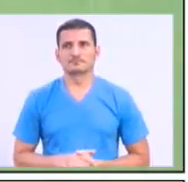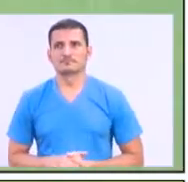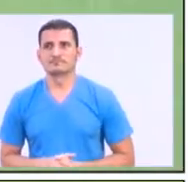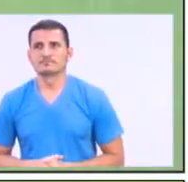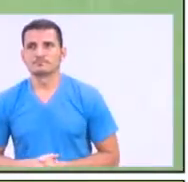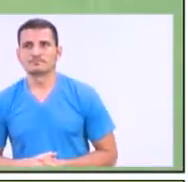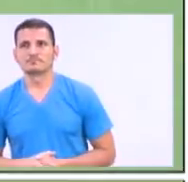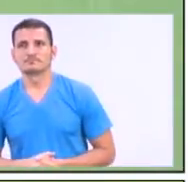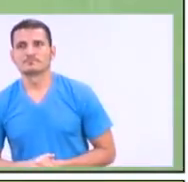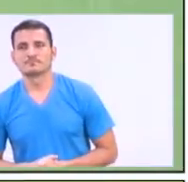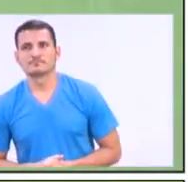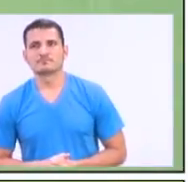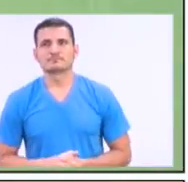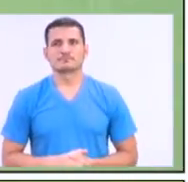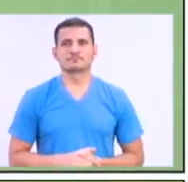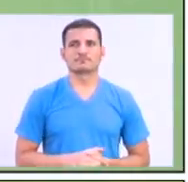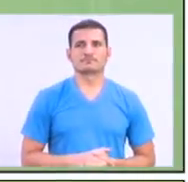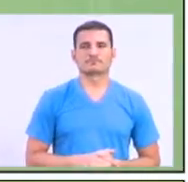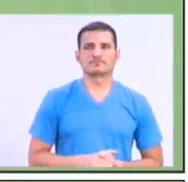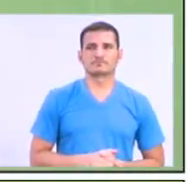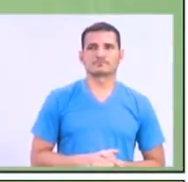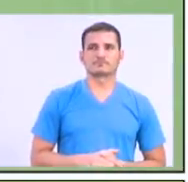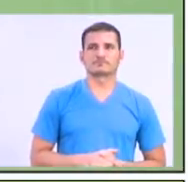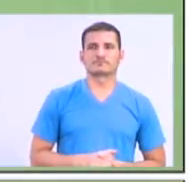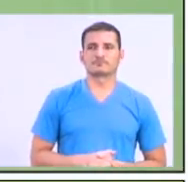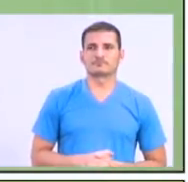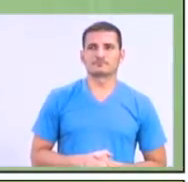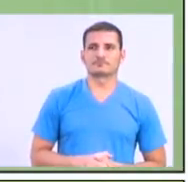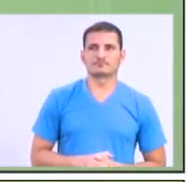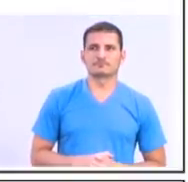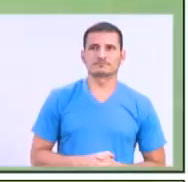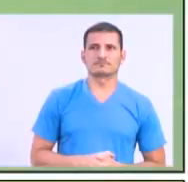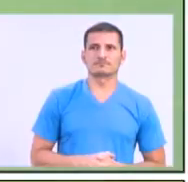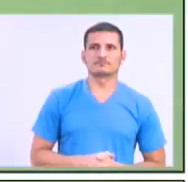pipe, né, que são aquelas 2 barras em pé.